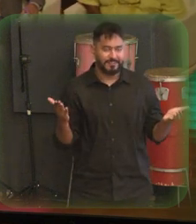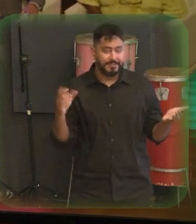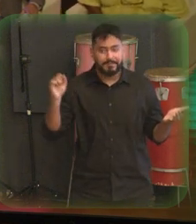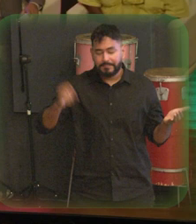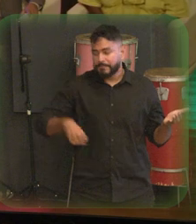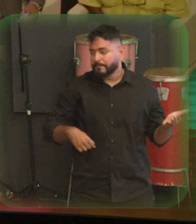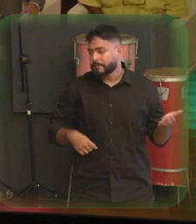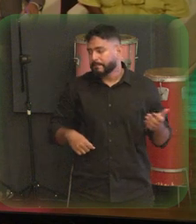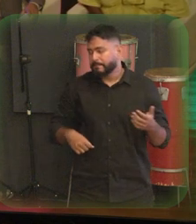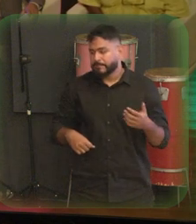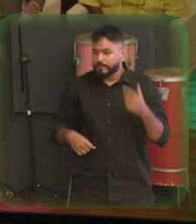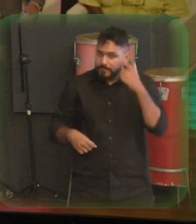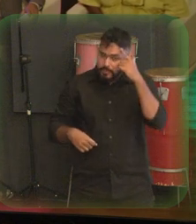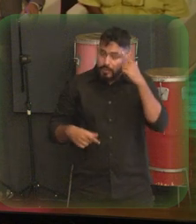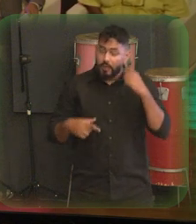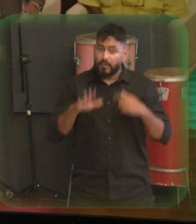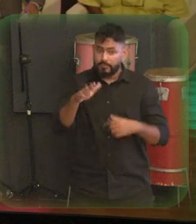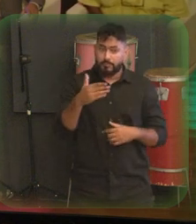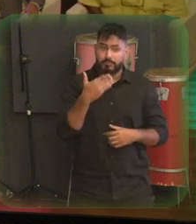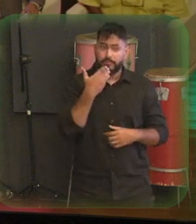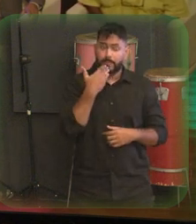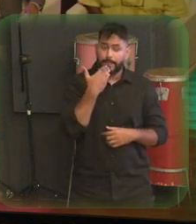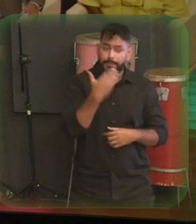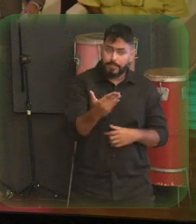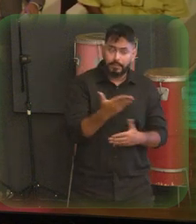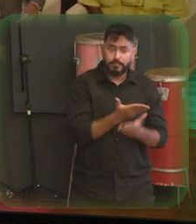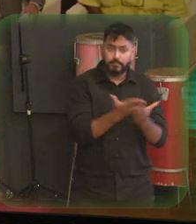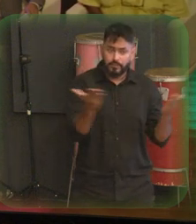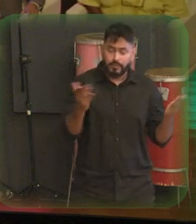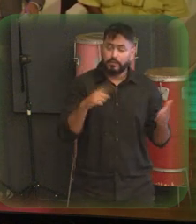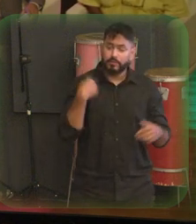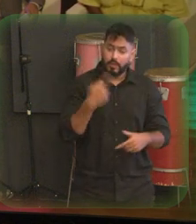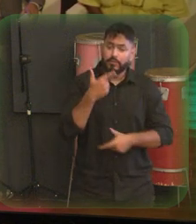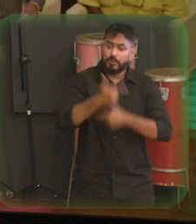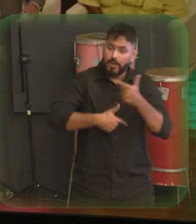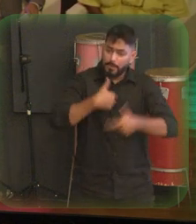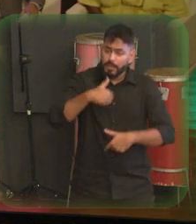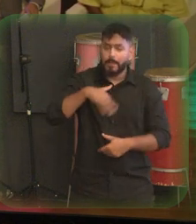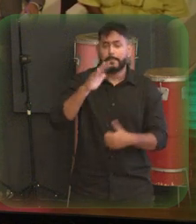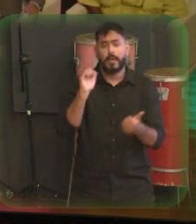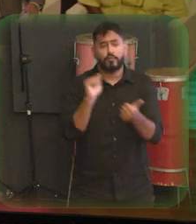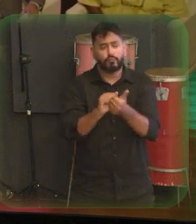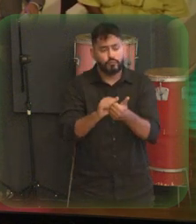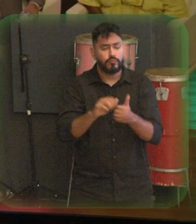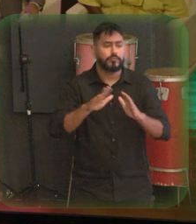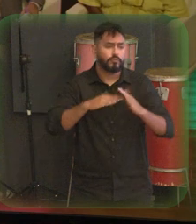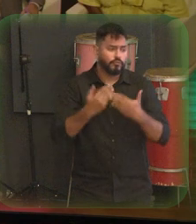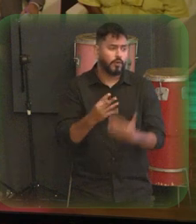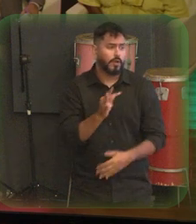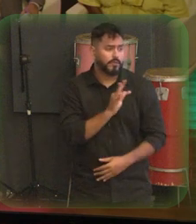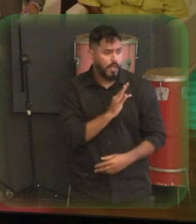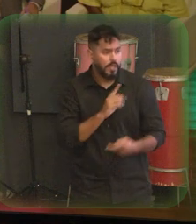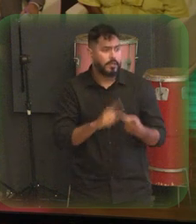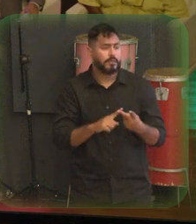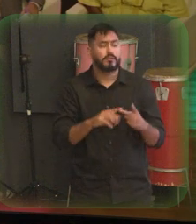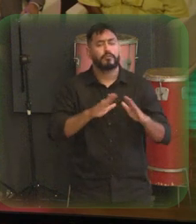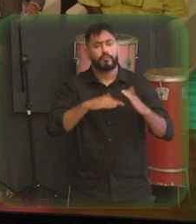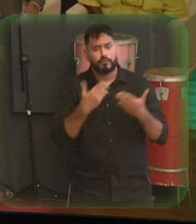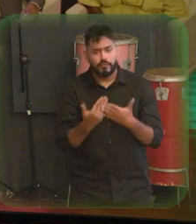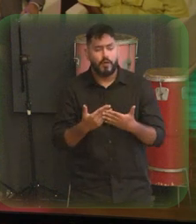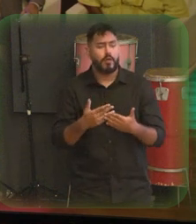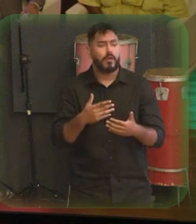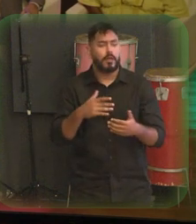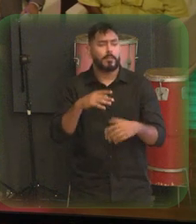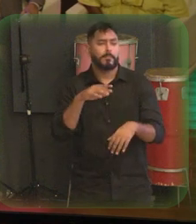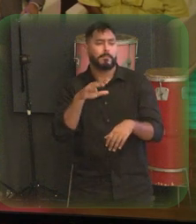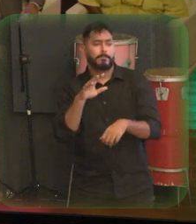de eu estou fazendo um apelo para que a gente possa trabalhar mais juntos. Nas nossas escolas técnicas, nas nossas escolas de tempo integral, nas nossas